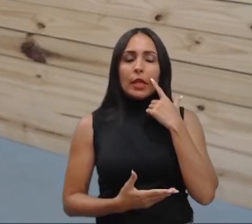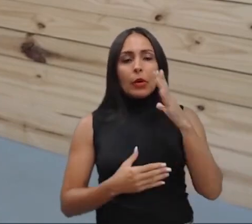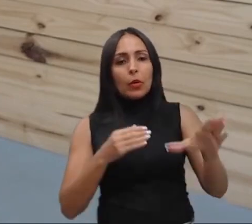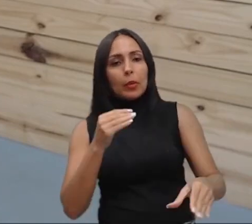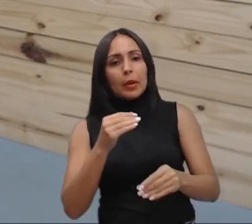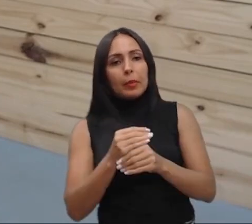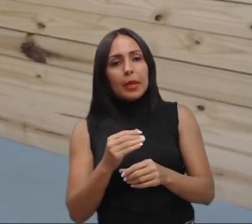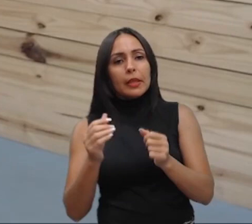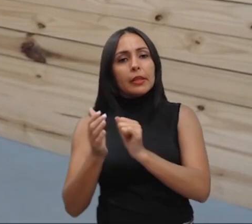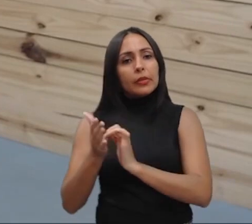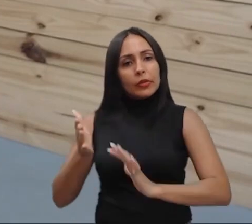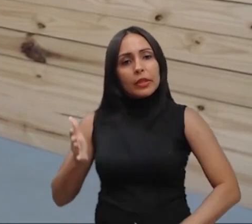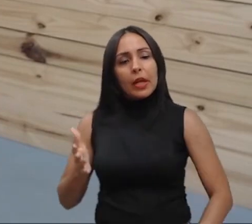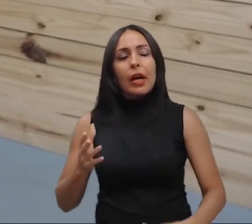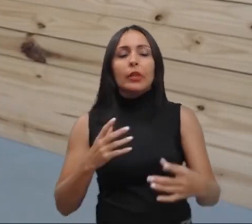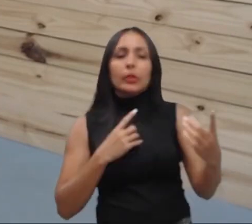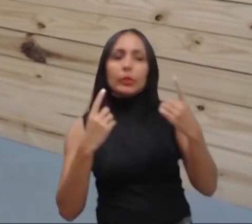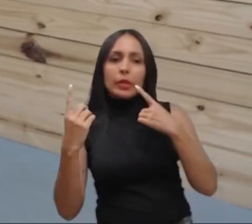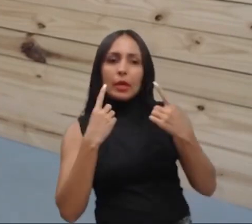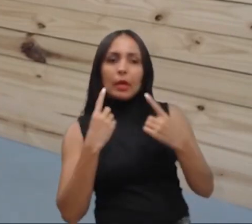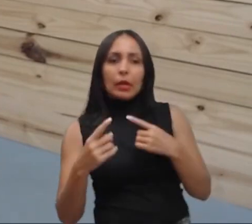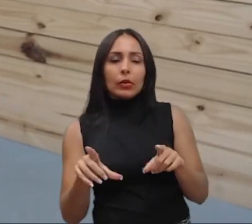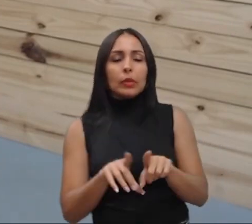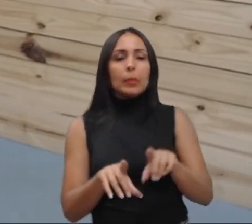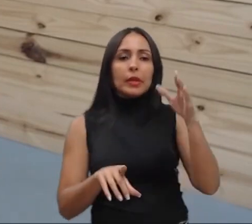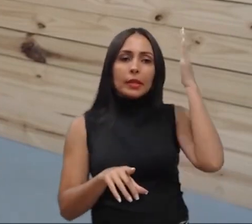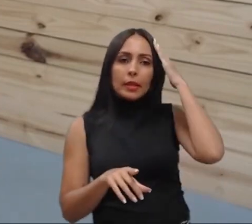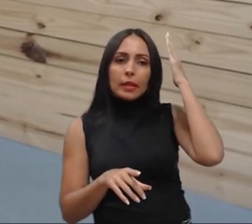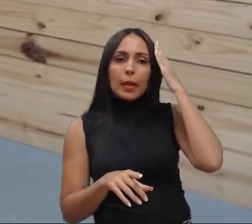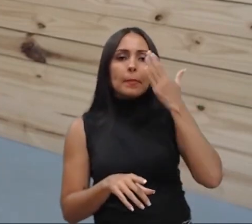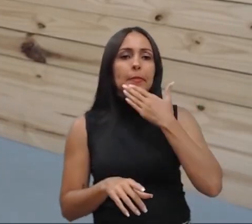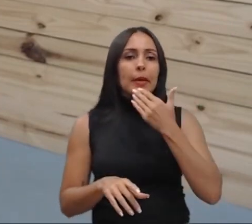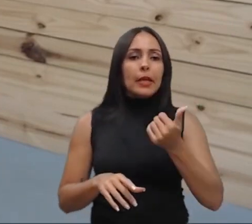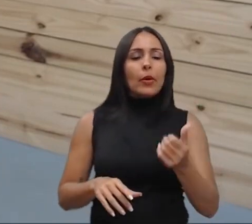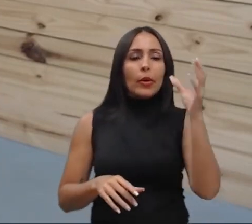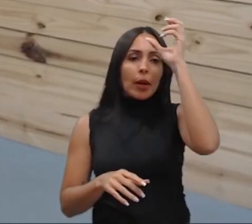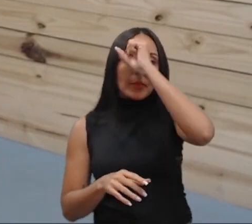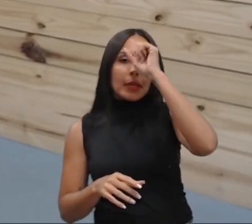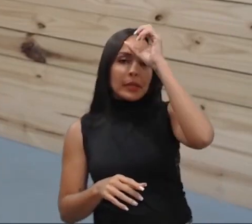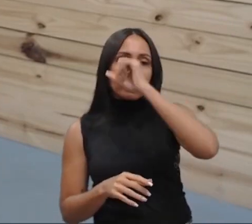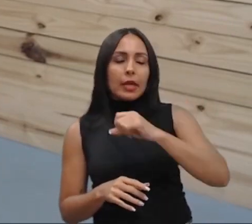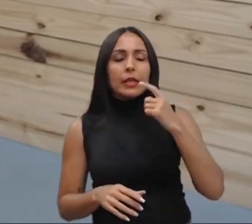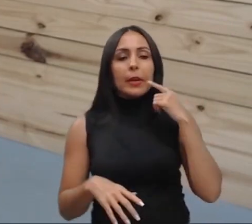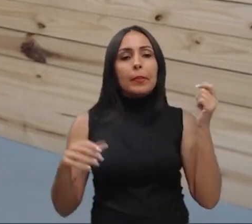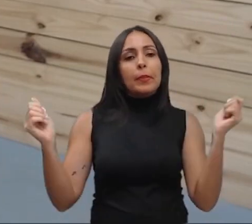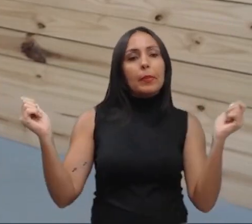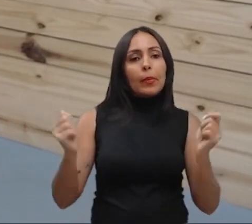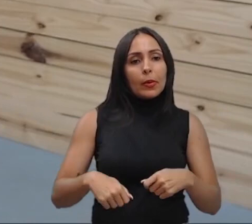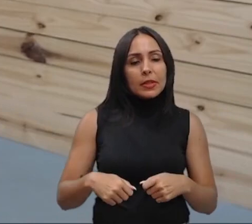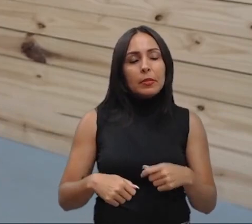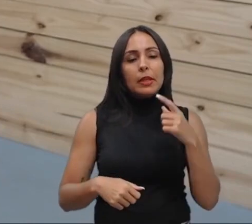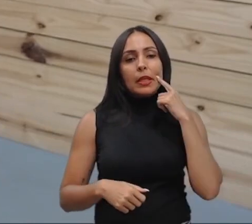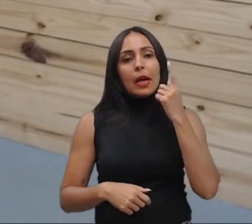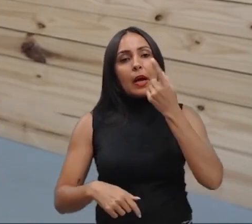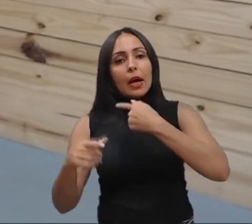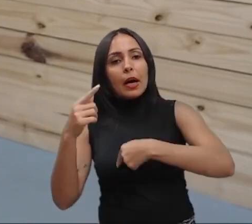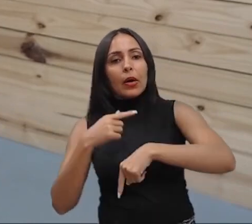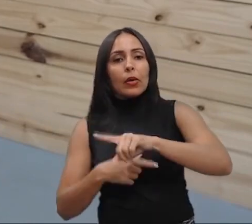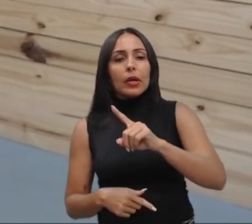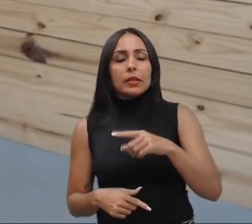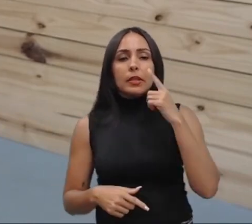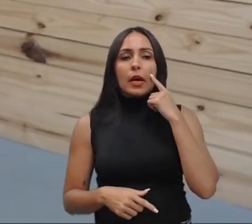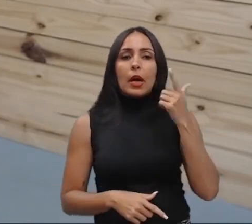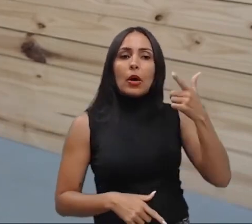o diálogo possibilita o entendimento, a aprendizagem e a possibilidade de alcançar